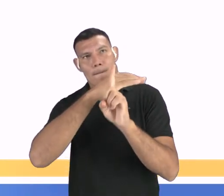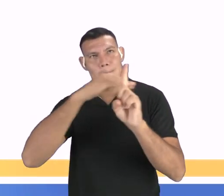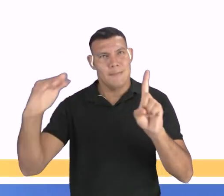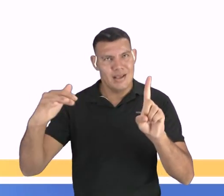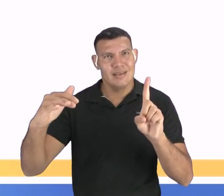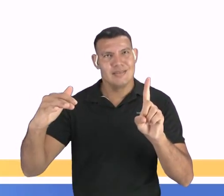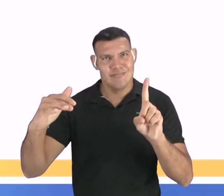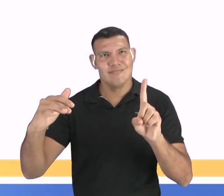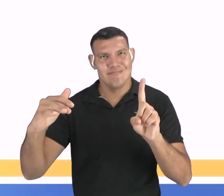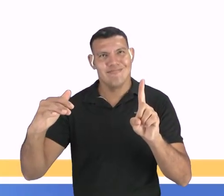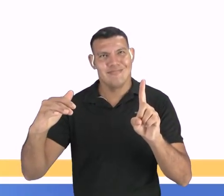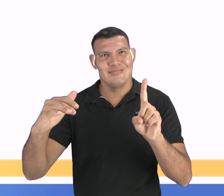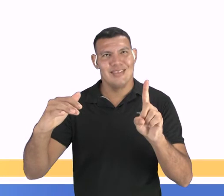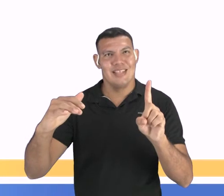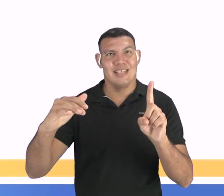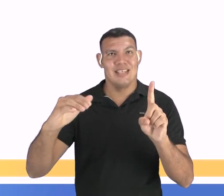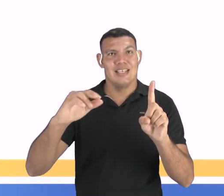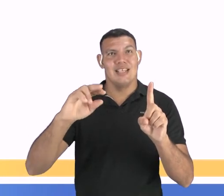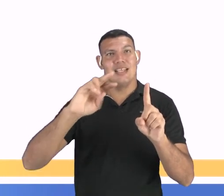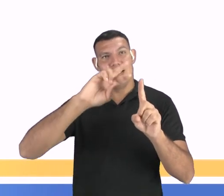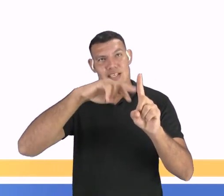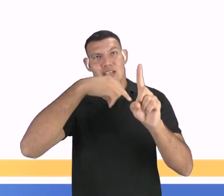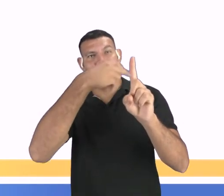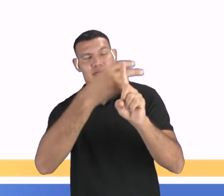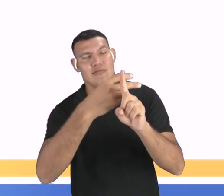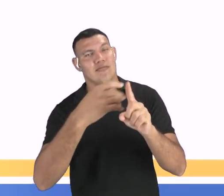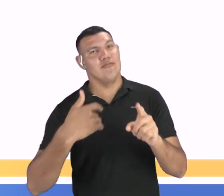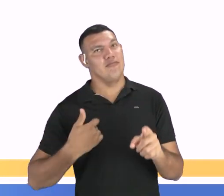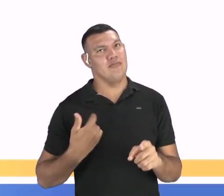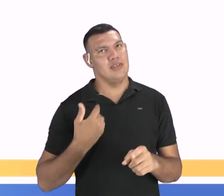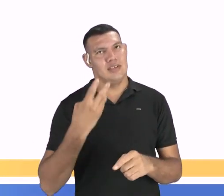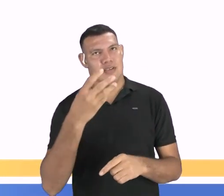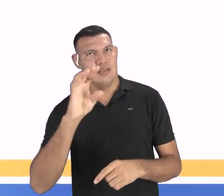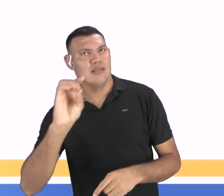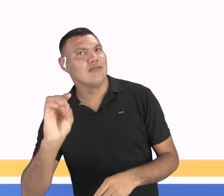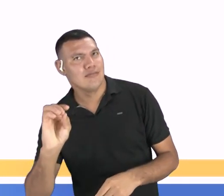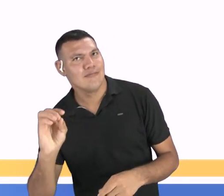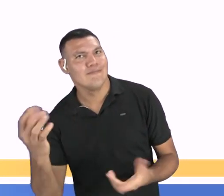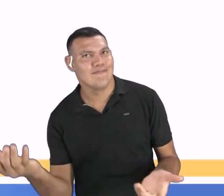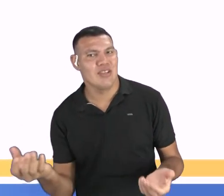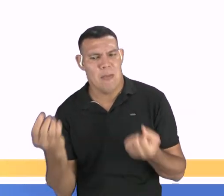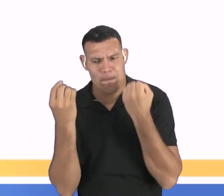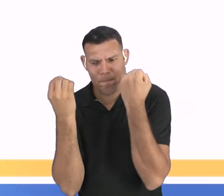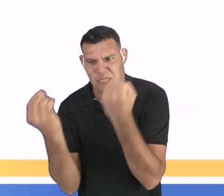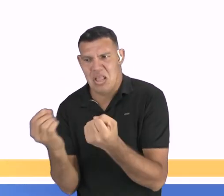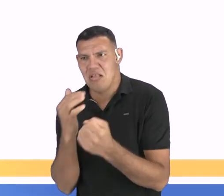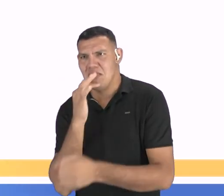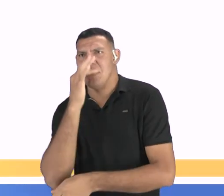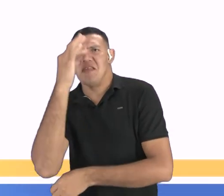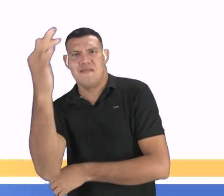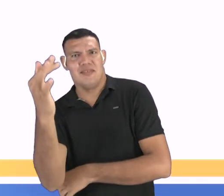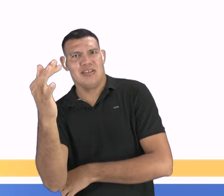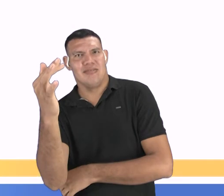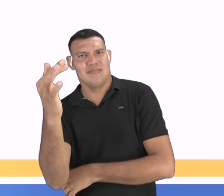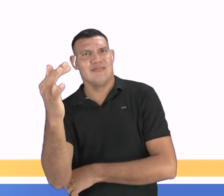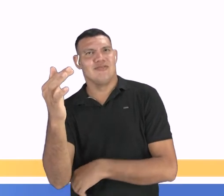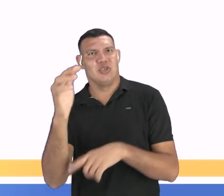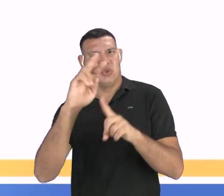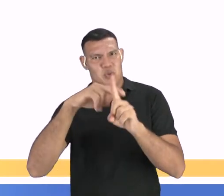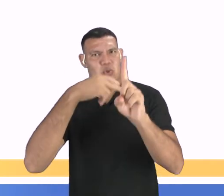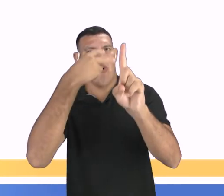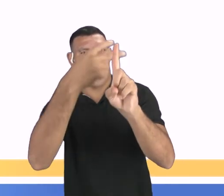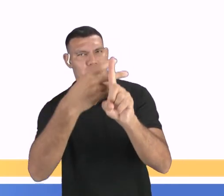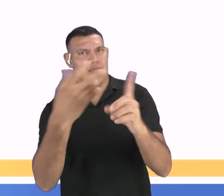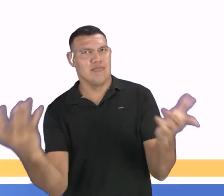30 anos é o dobro da idade que ela tem hoje, aos 30 anos ela vai pesar o dobro do que ela pesa hoje,